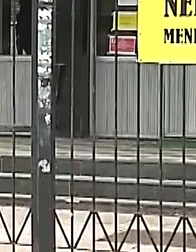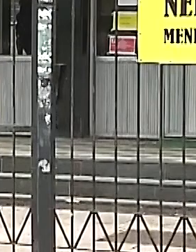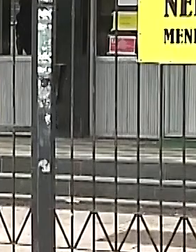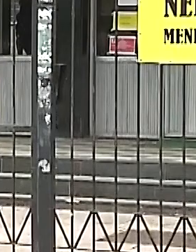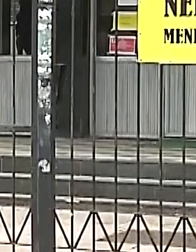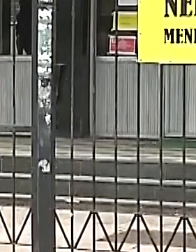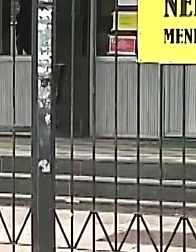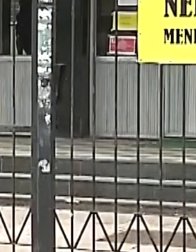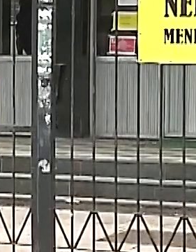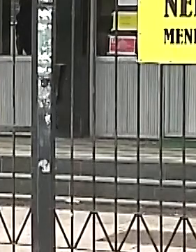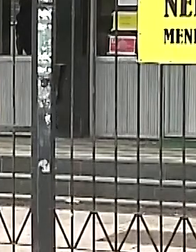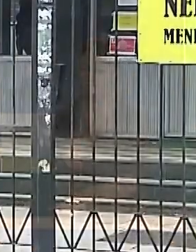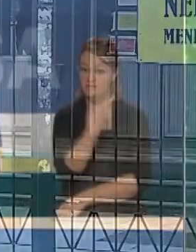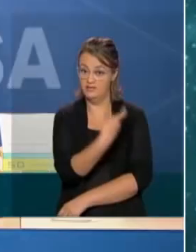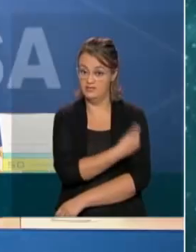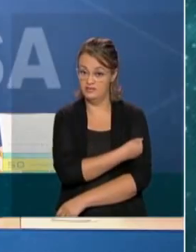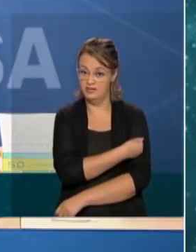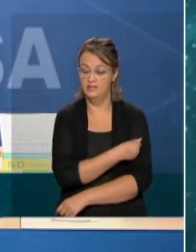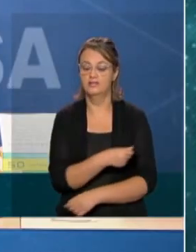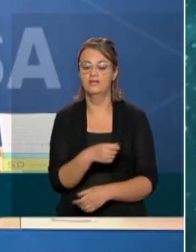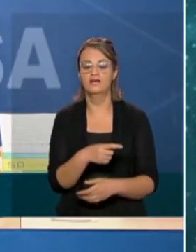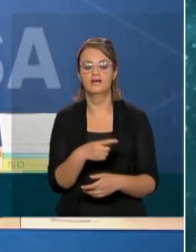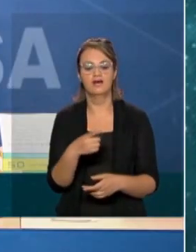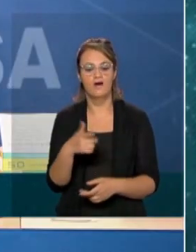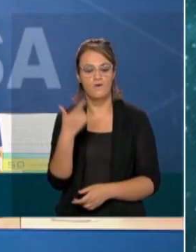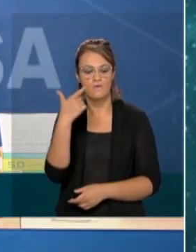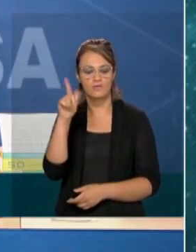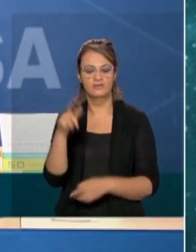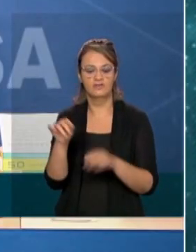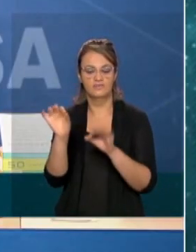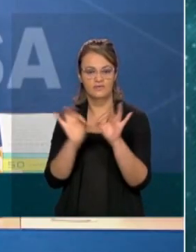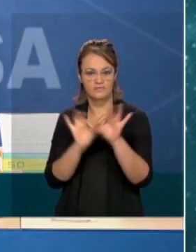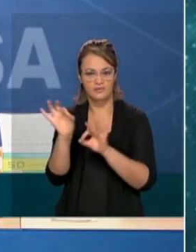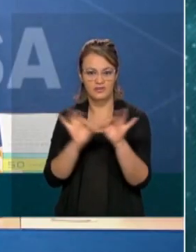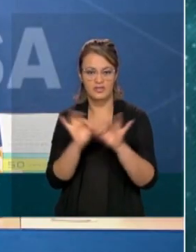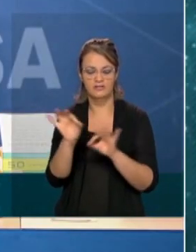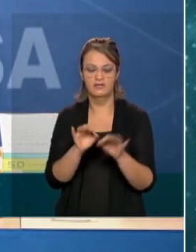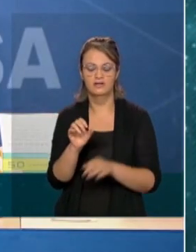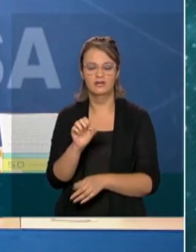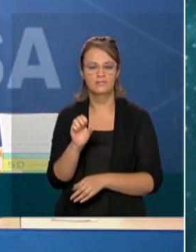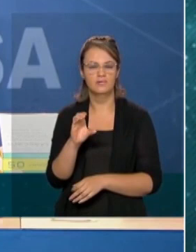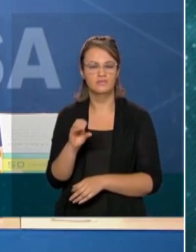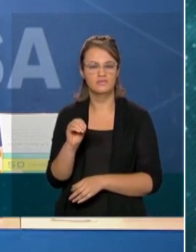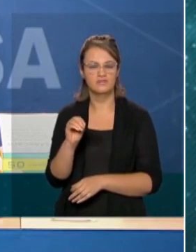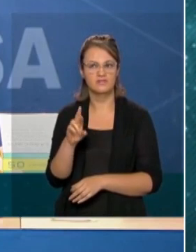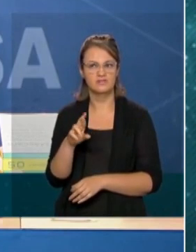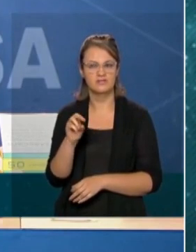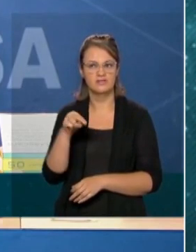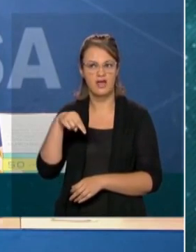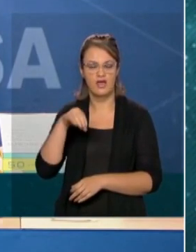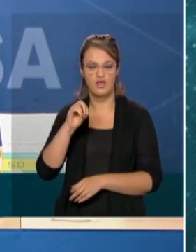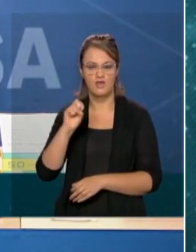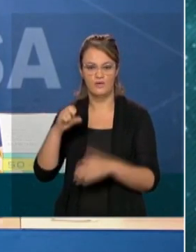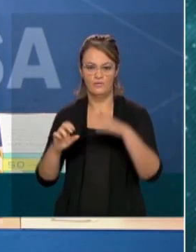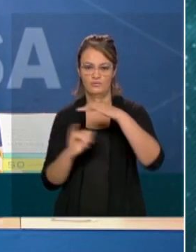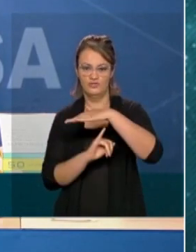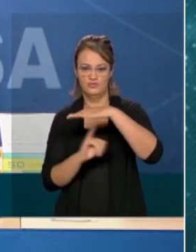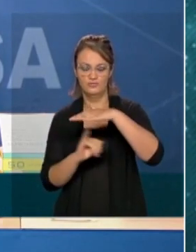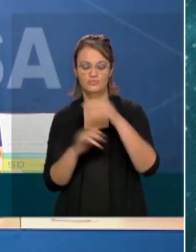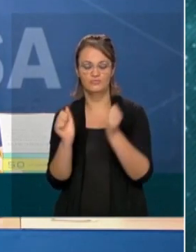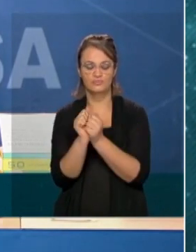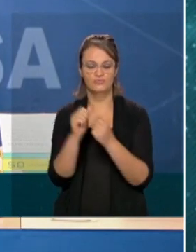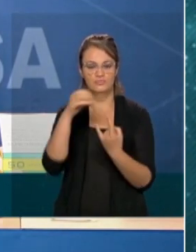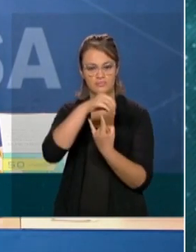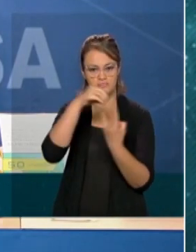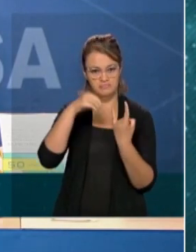registrar aqui duas pessoas dois jovens um menino e uma menina que esqueceram o documento não puderam entrar tiveram que sair de dentro